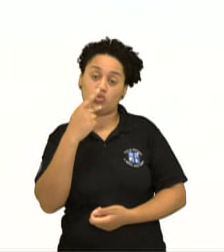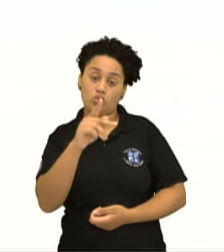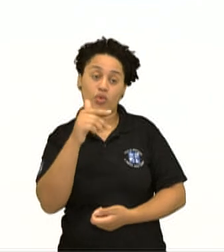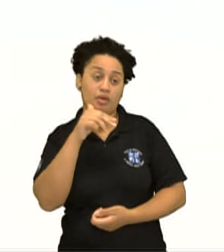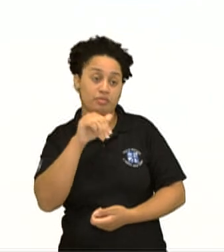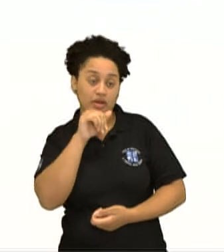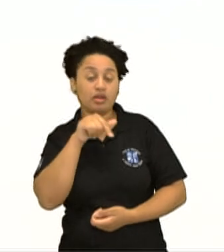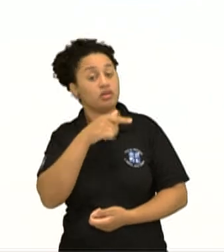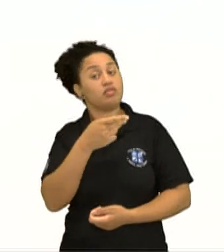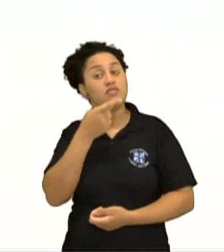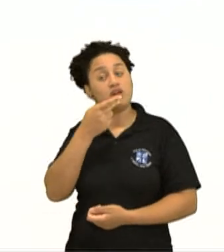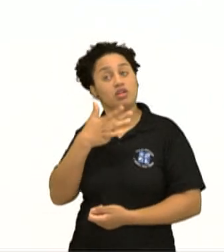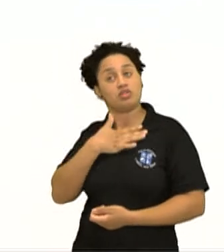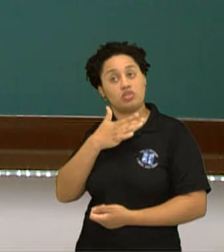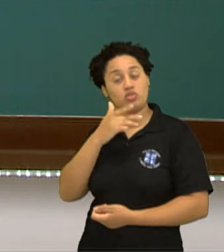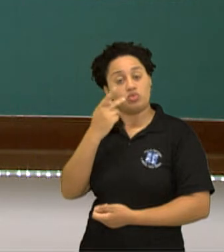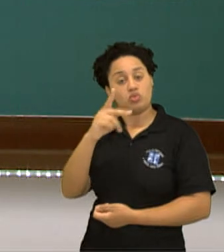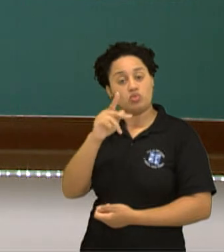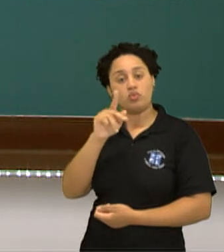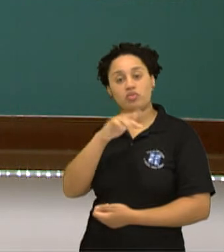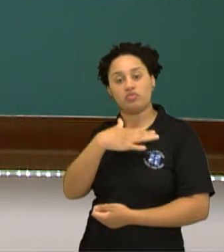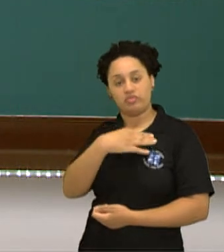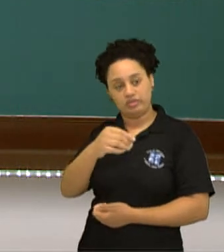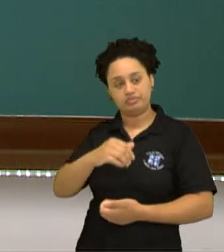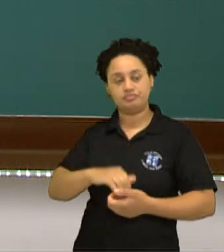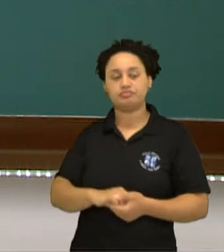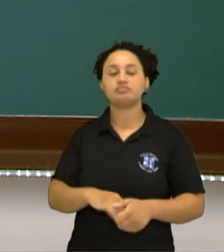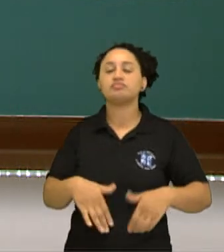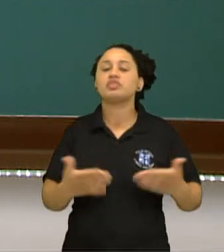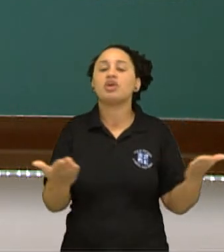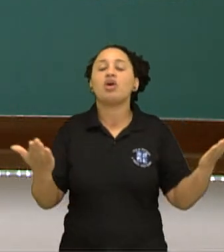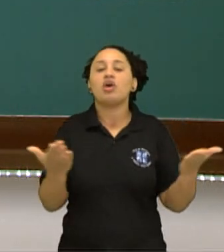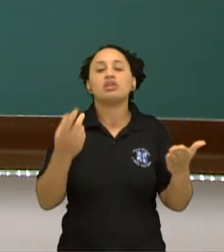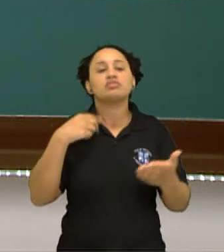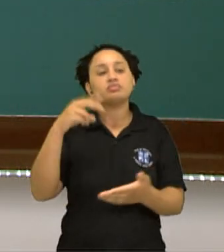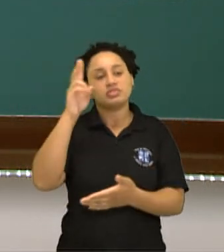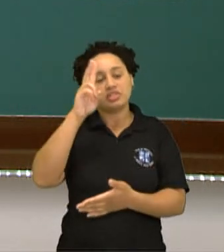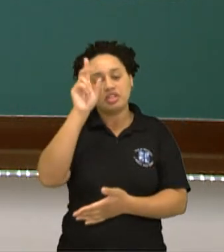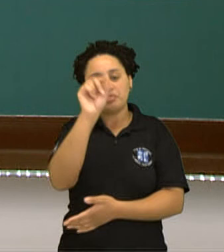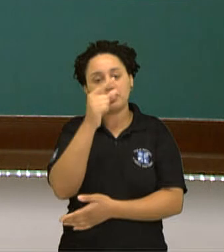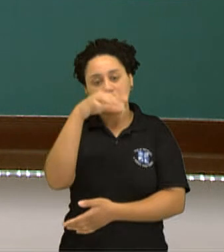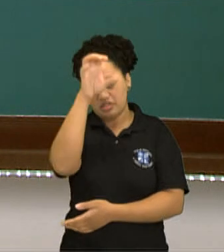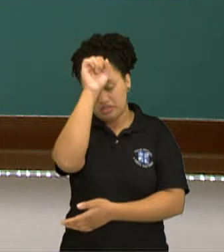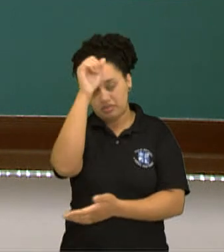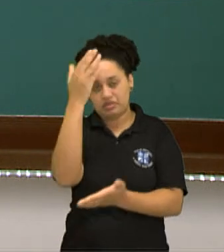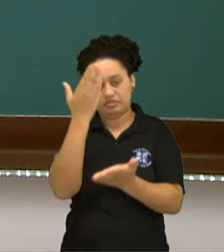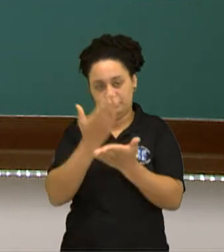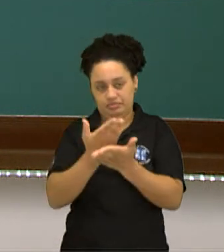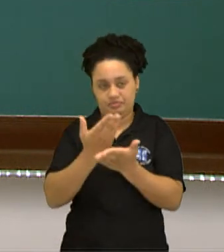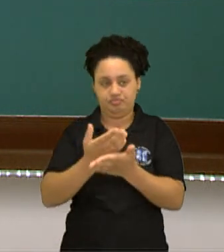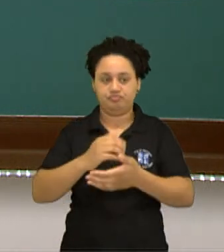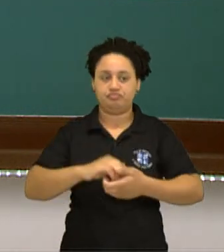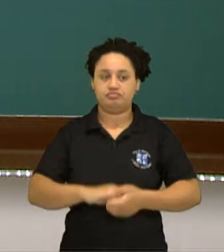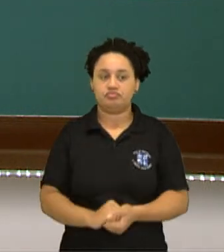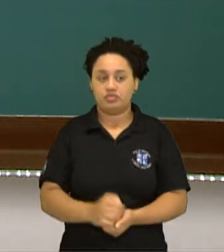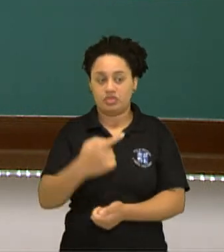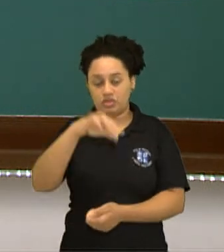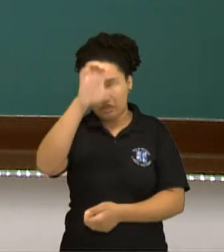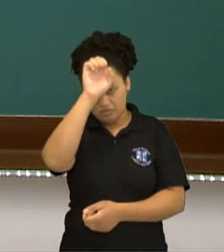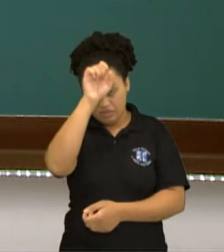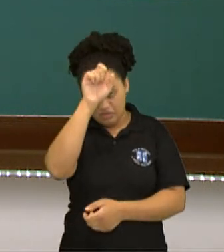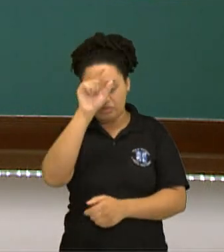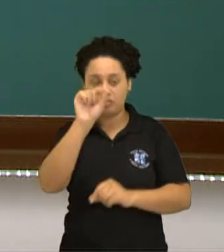Que aprendemos? A ver, vamos nos relembrar, nos acordar aí de que vimos hoje. Aprendemos sobre